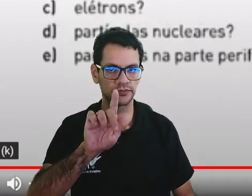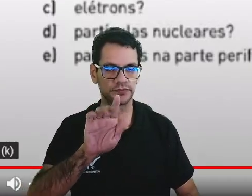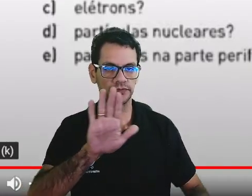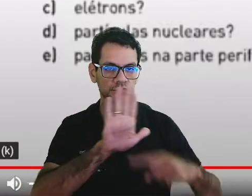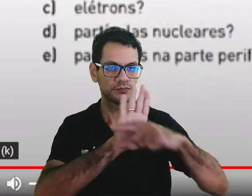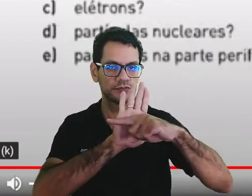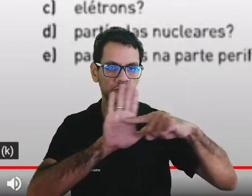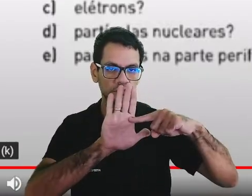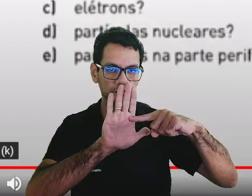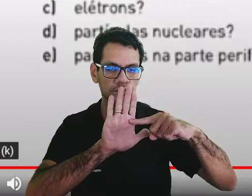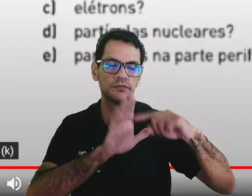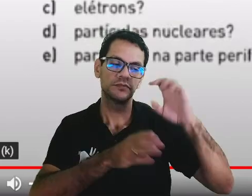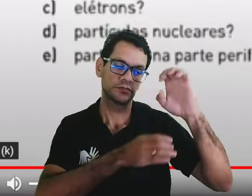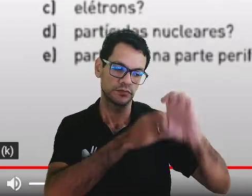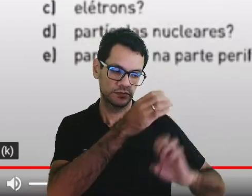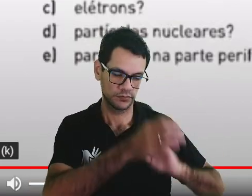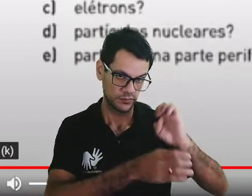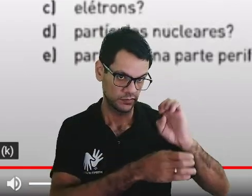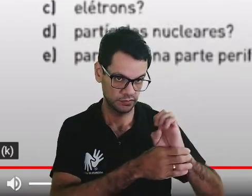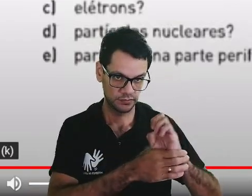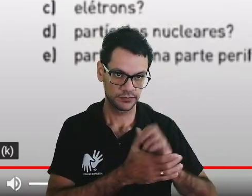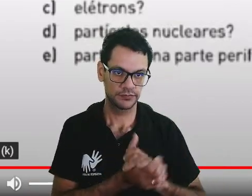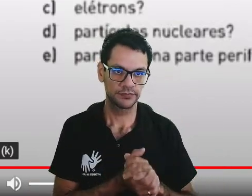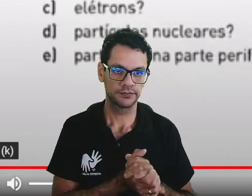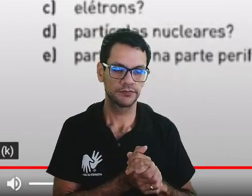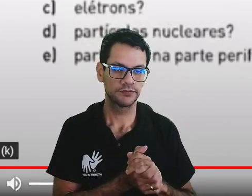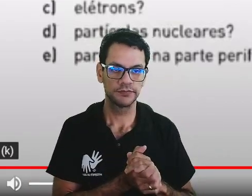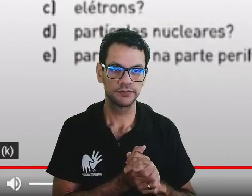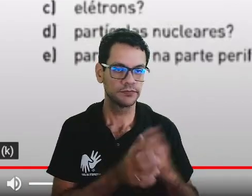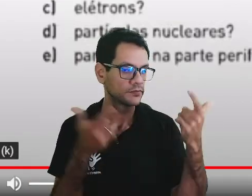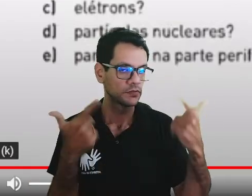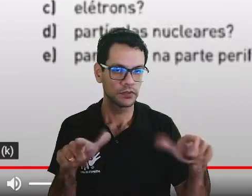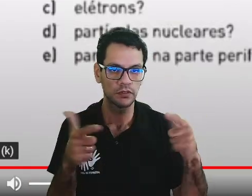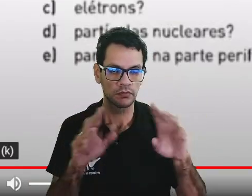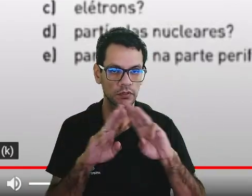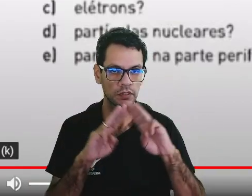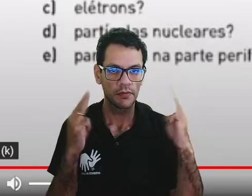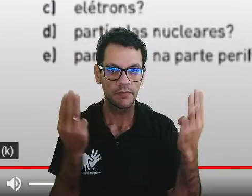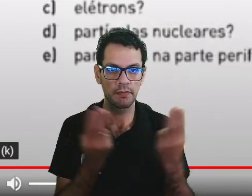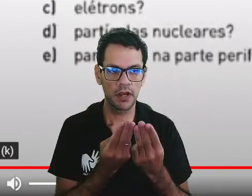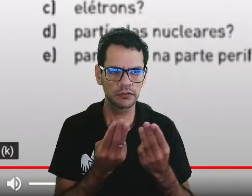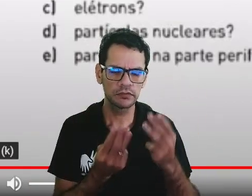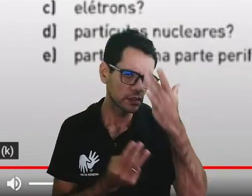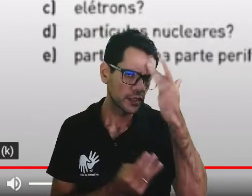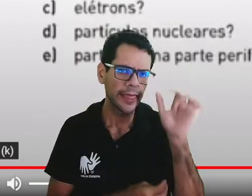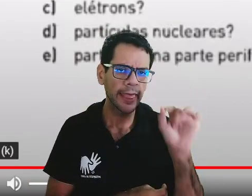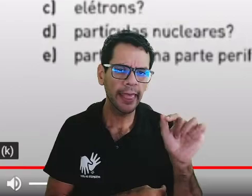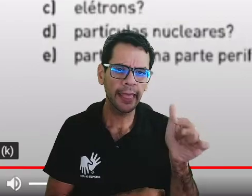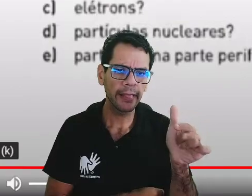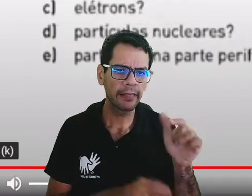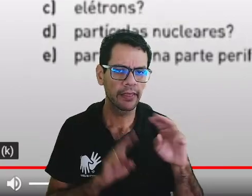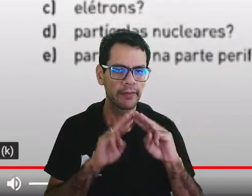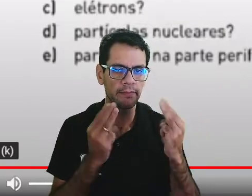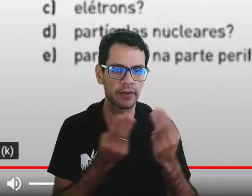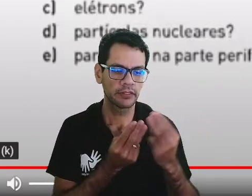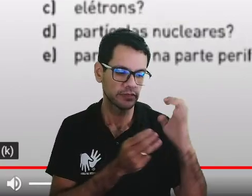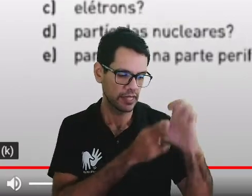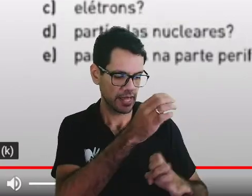negativa. O elétron. Partículas que não têm massa. Quem que não tem massa? O